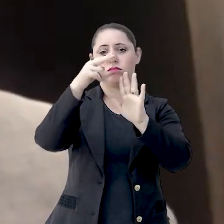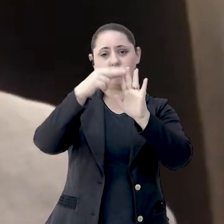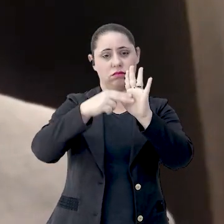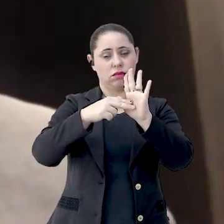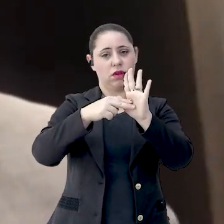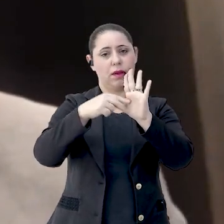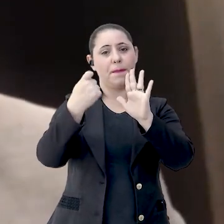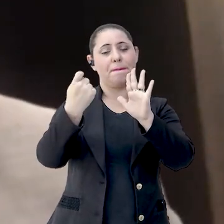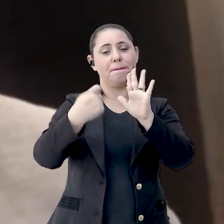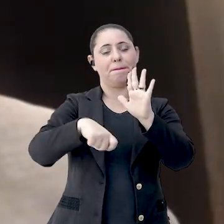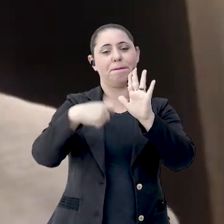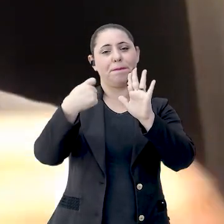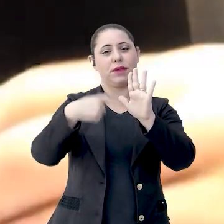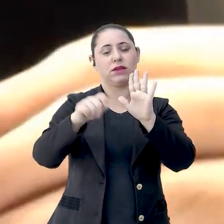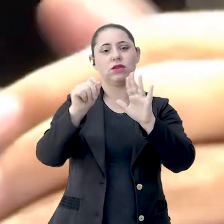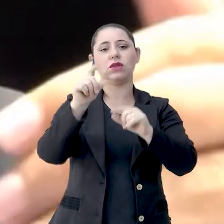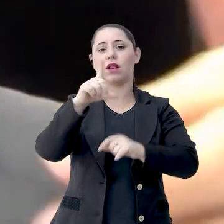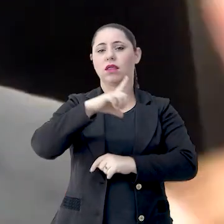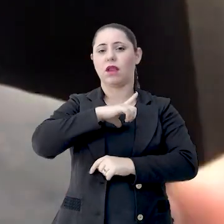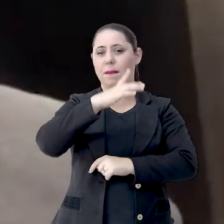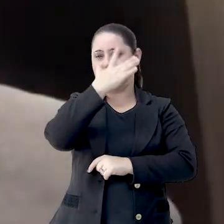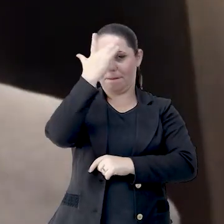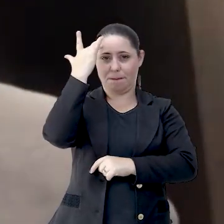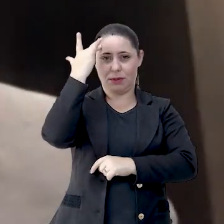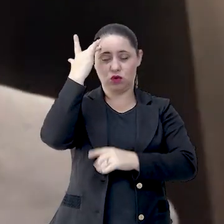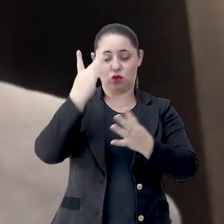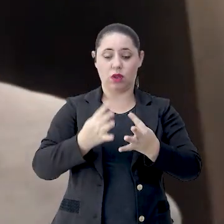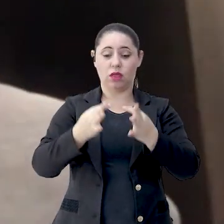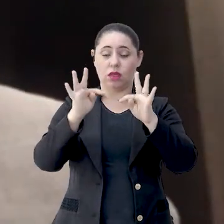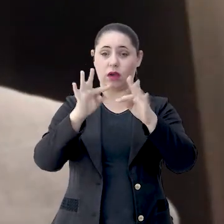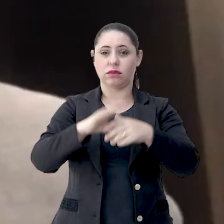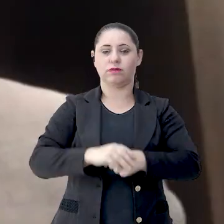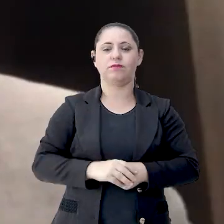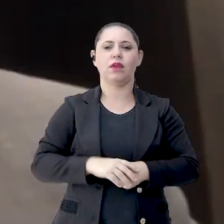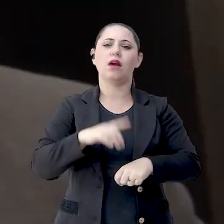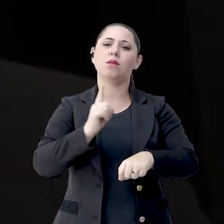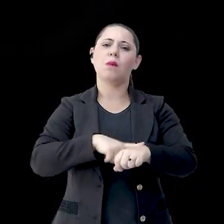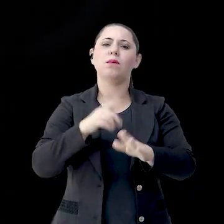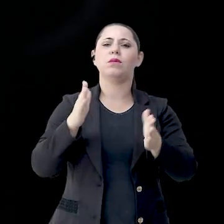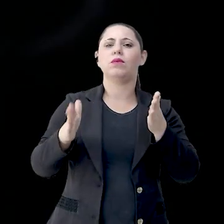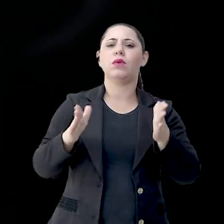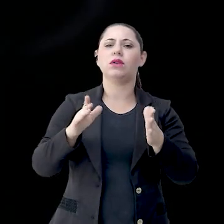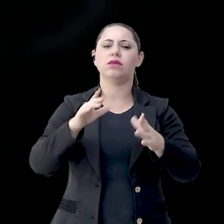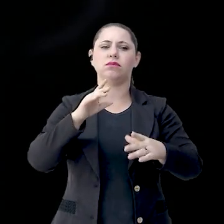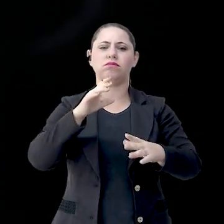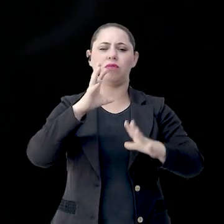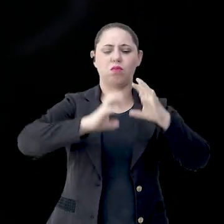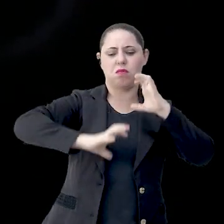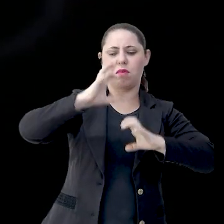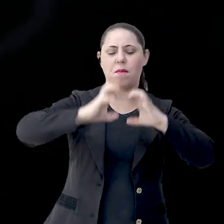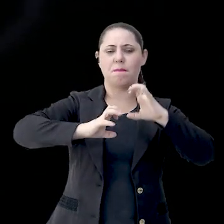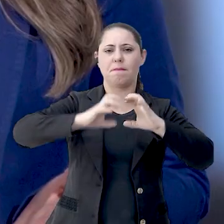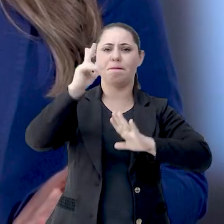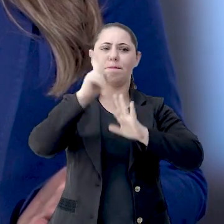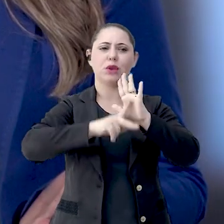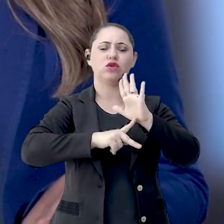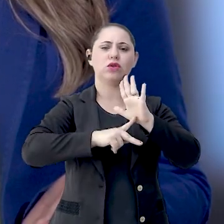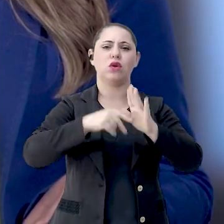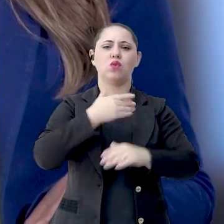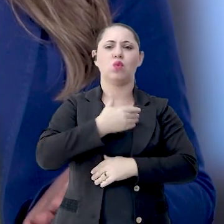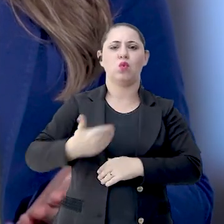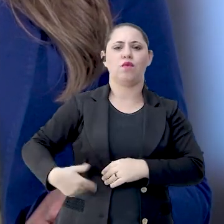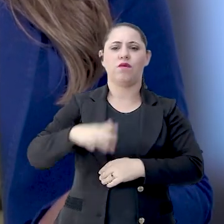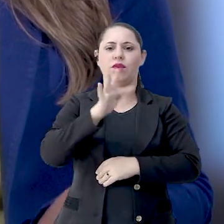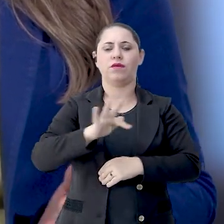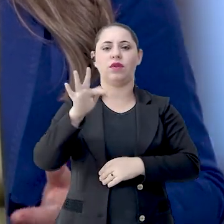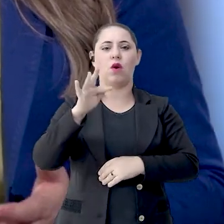Constituição, devem ser compostos por pessoas técnicas. Ao mesmo tempo que brigam por